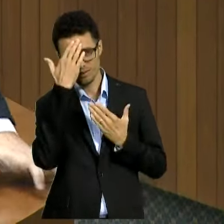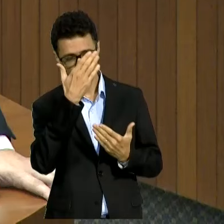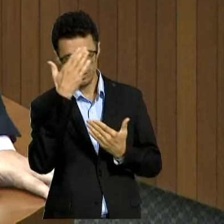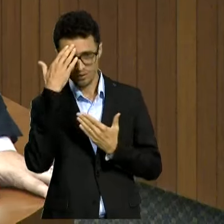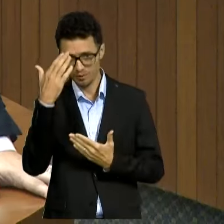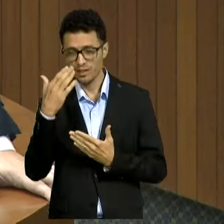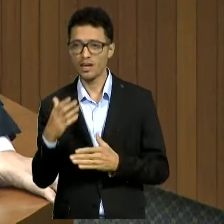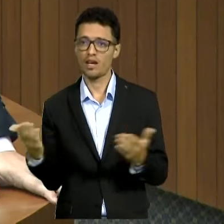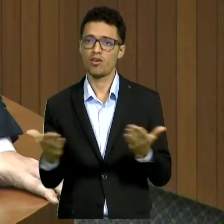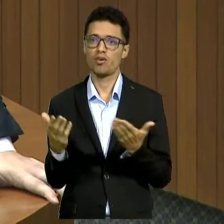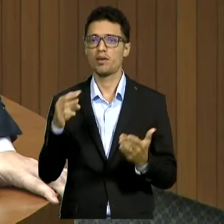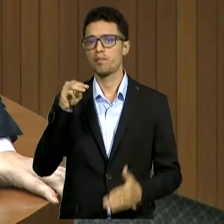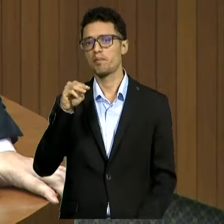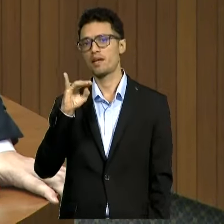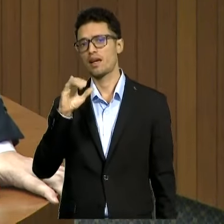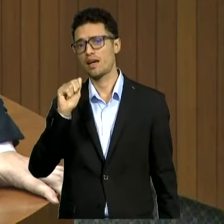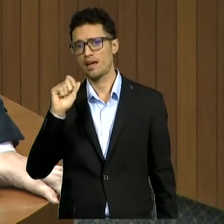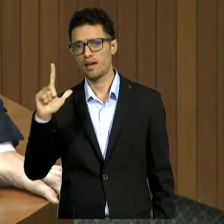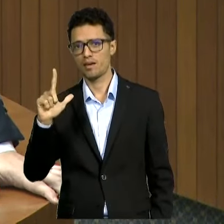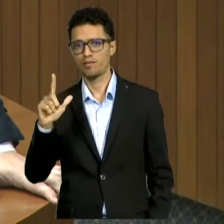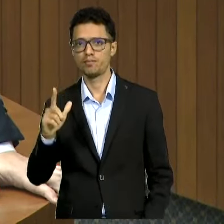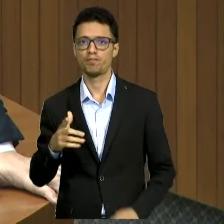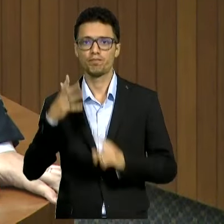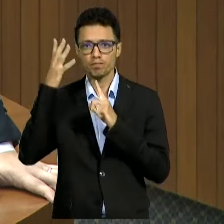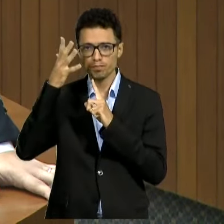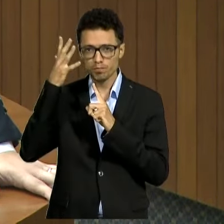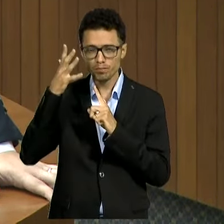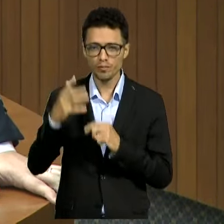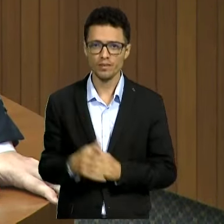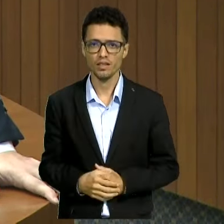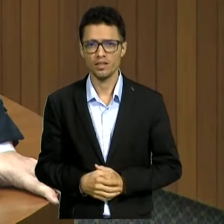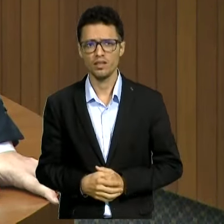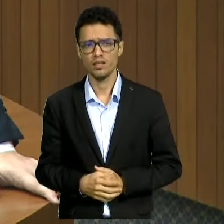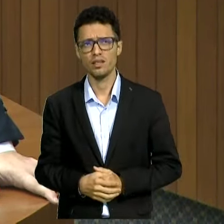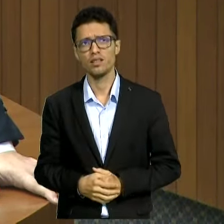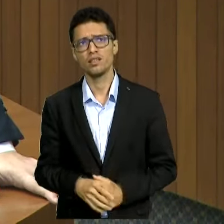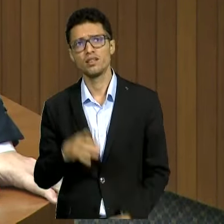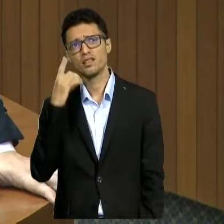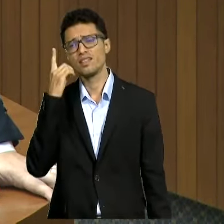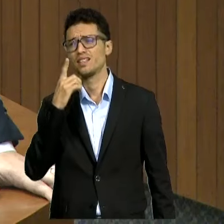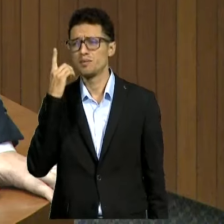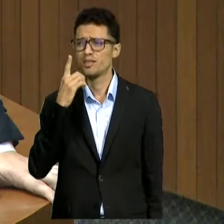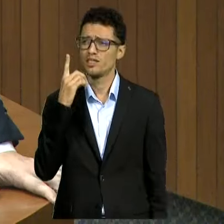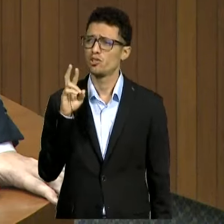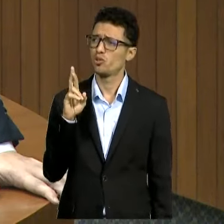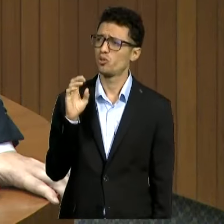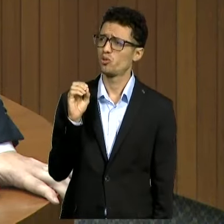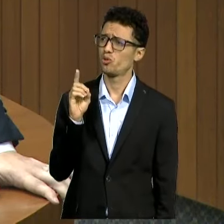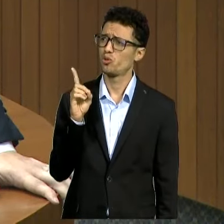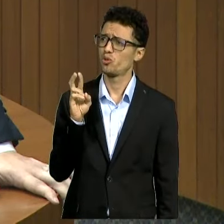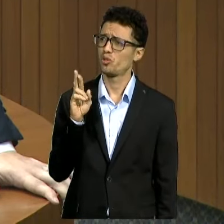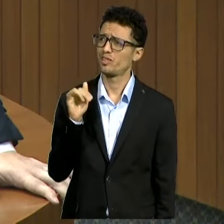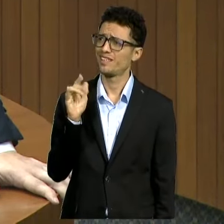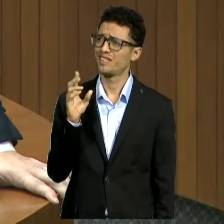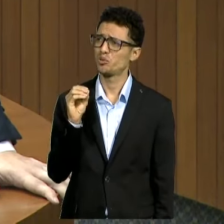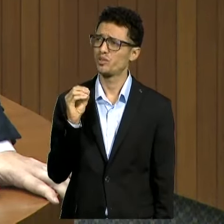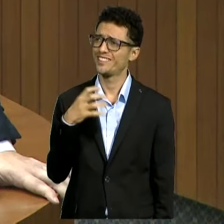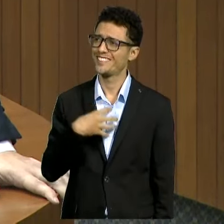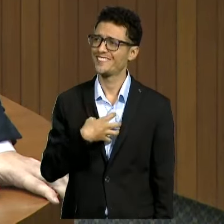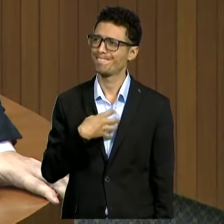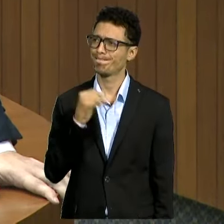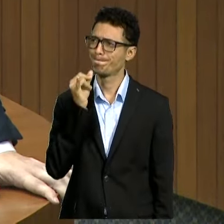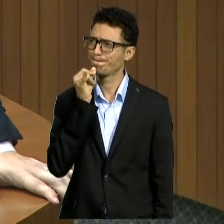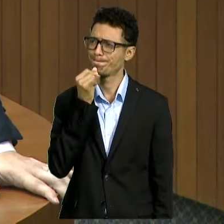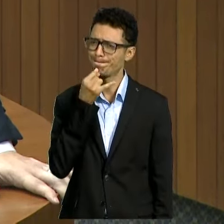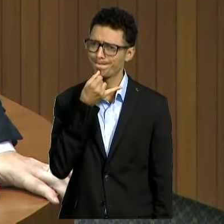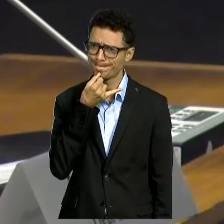palavra. Deputado Rodrigo, o que me traz assim grande indignação e tristeza é porque o